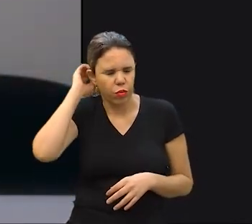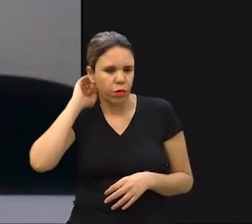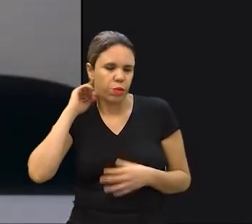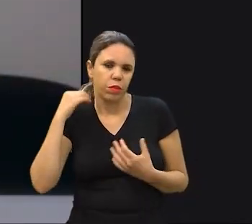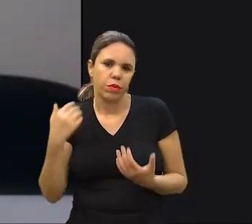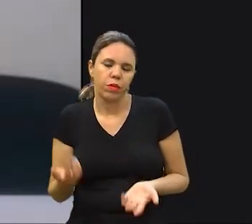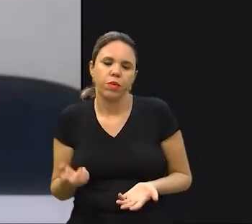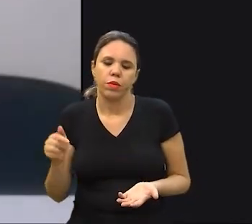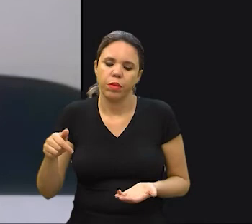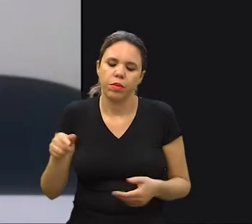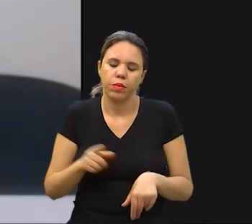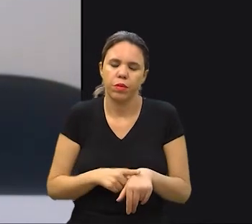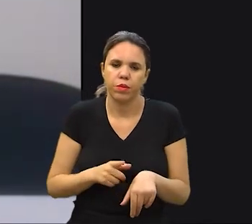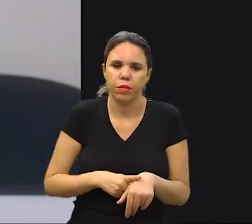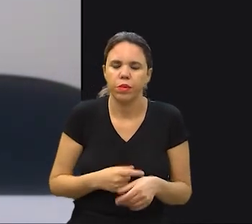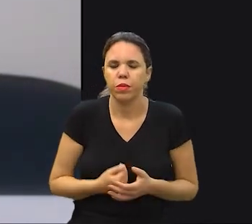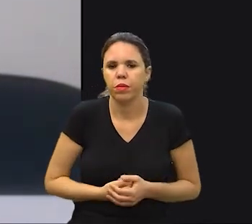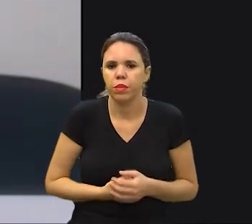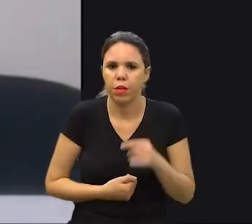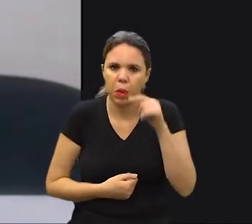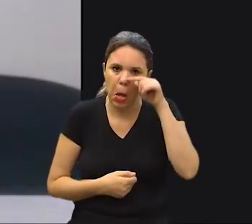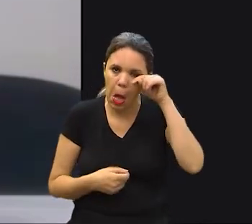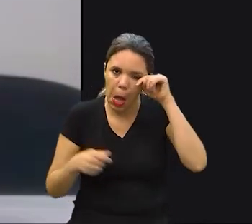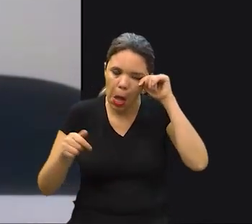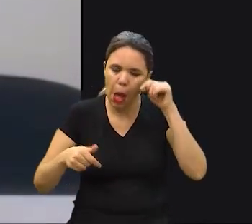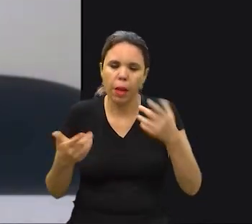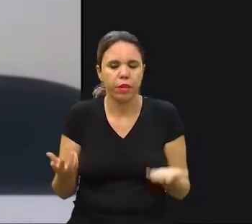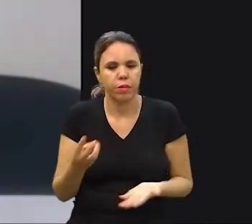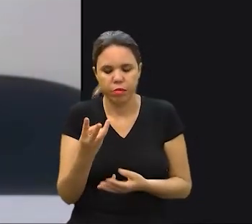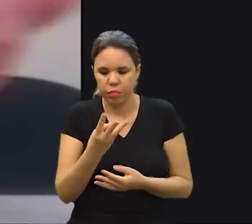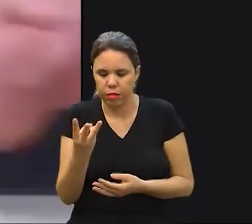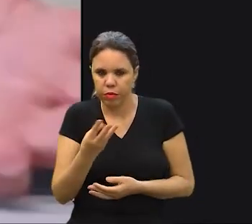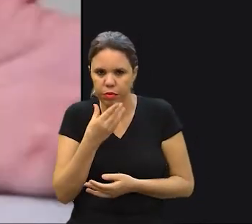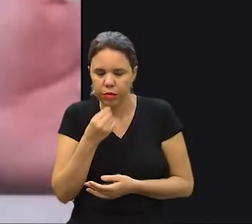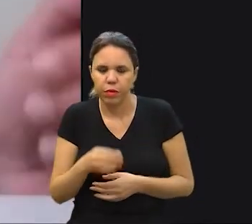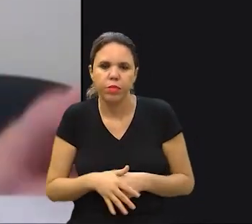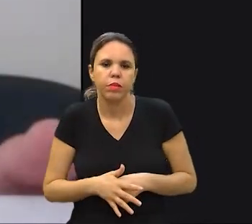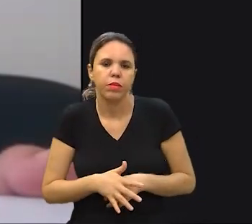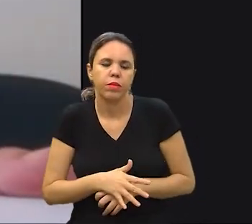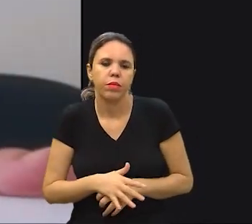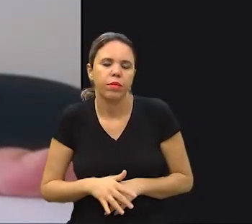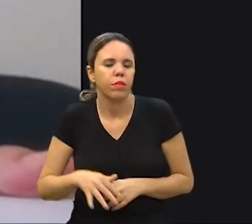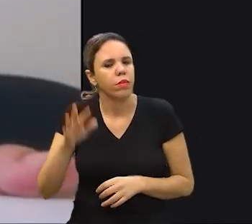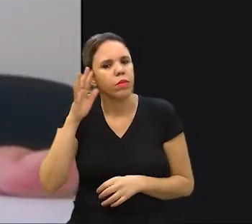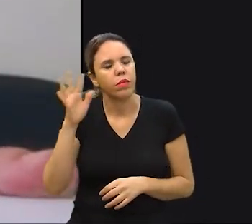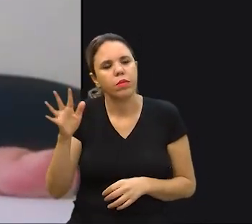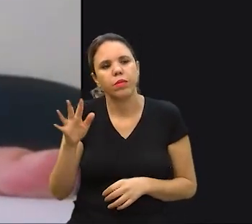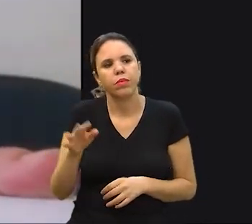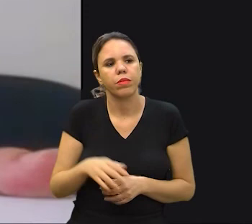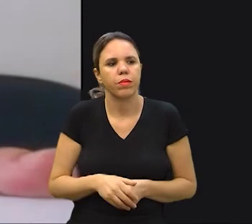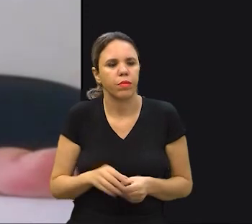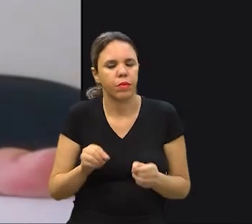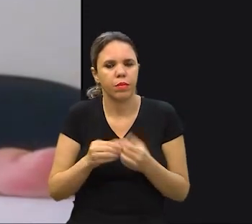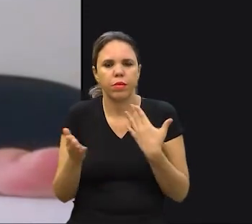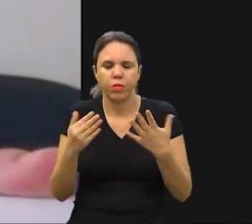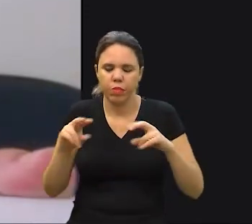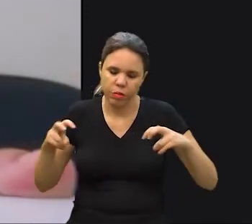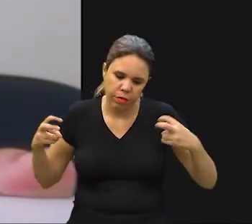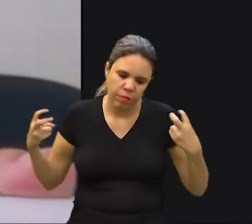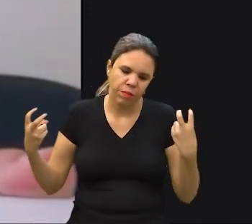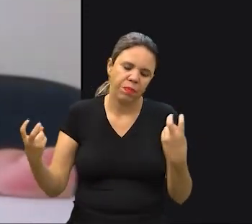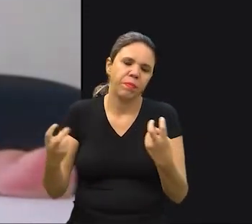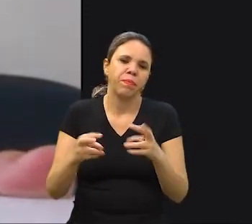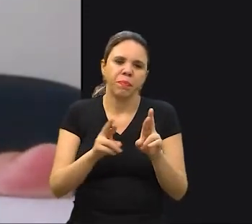reflexão aqui nesse momento. Para nós mesmos, nós 3 aqui, homens. Imagina isso sendo feito numa roda